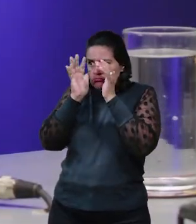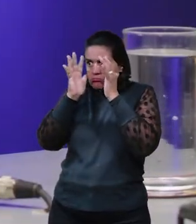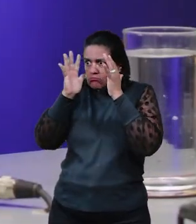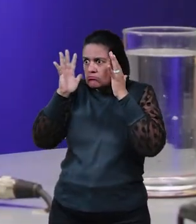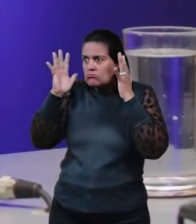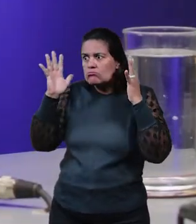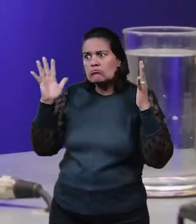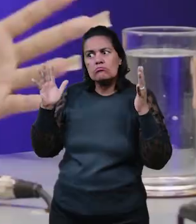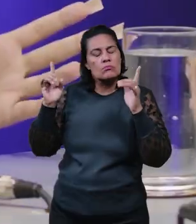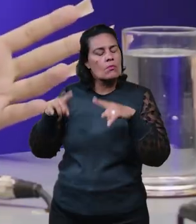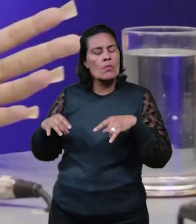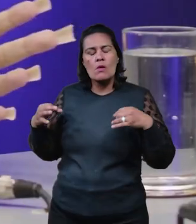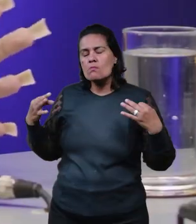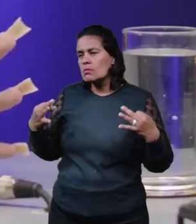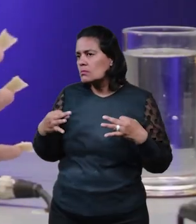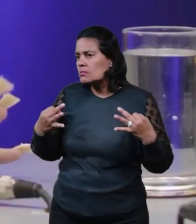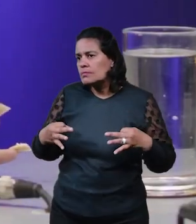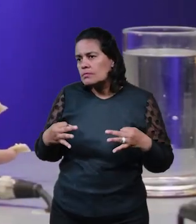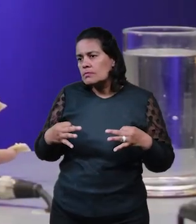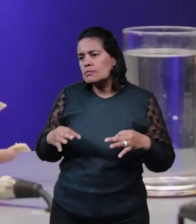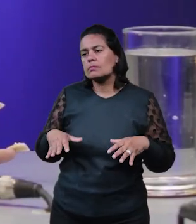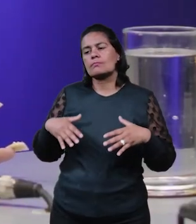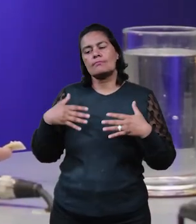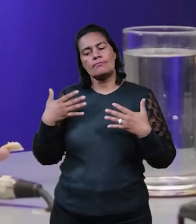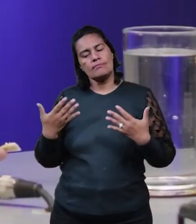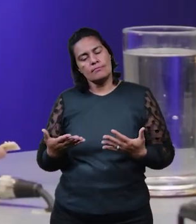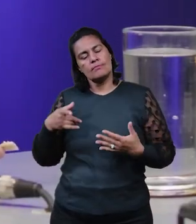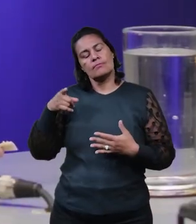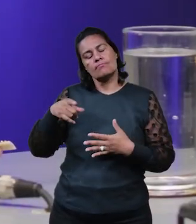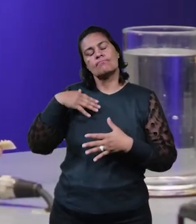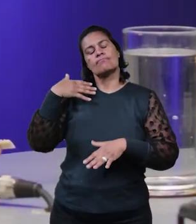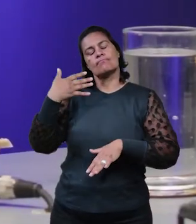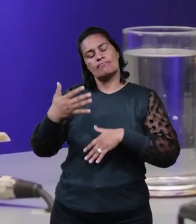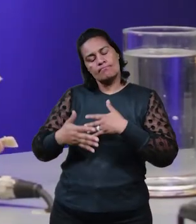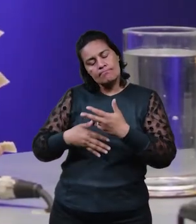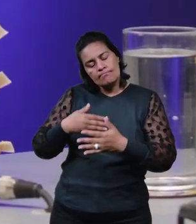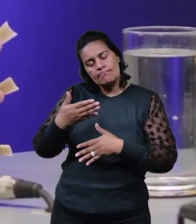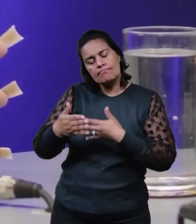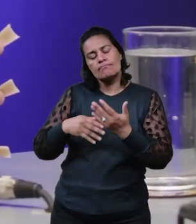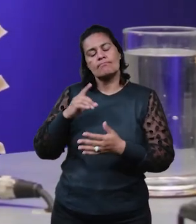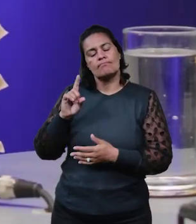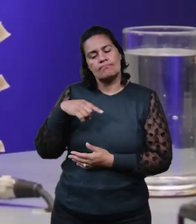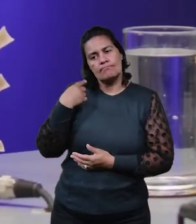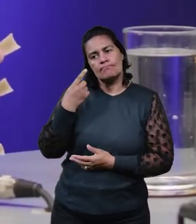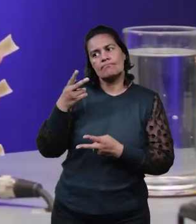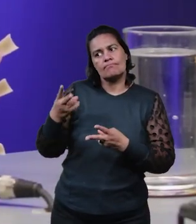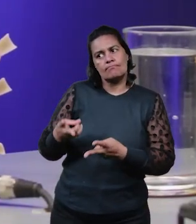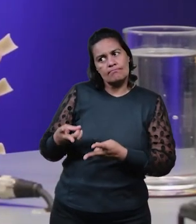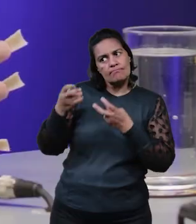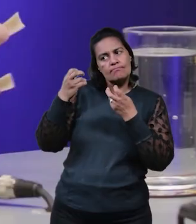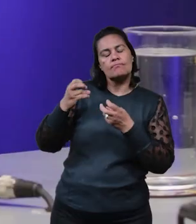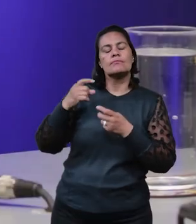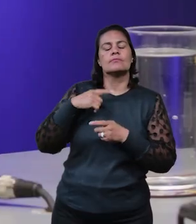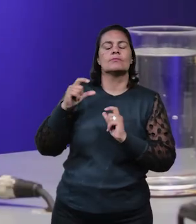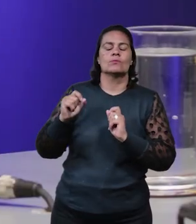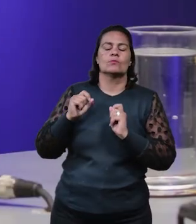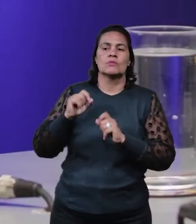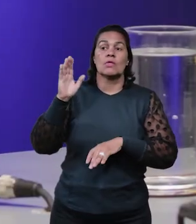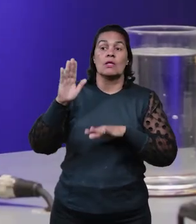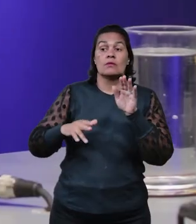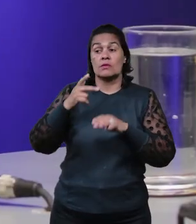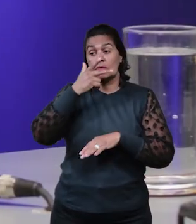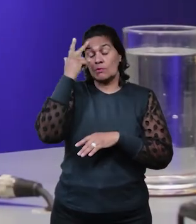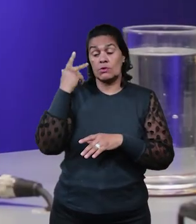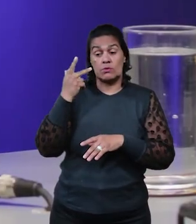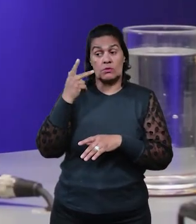é muito plural, é um processo que aí a gente vê as pessoas também, às vezes, se prendendo na